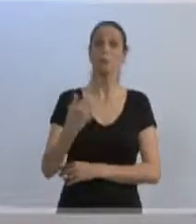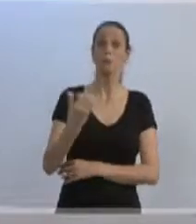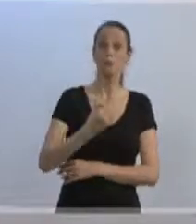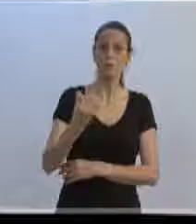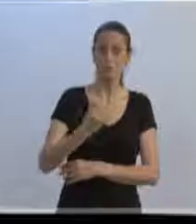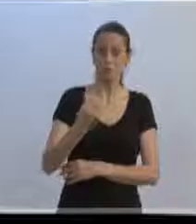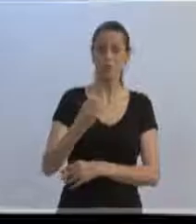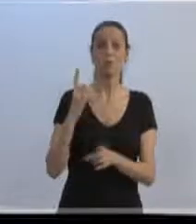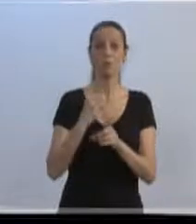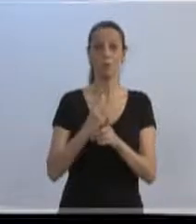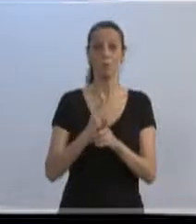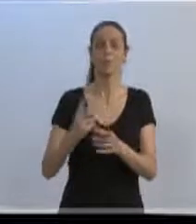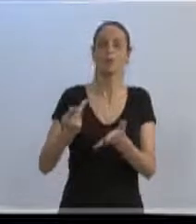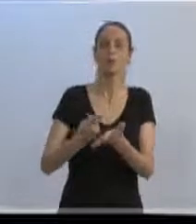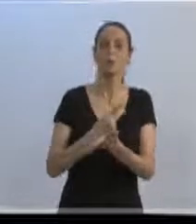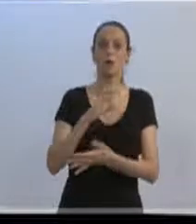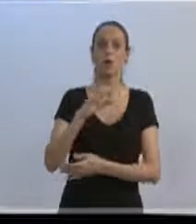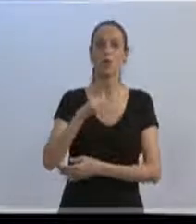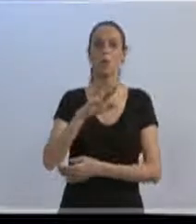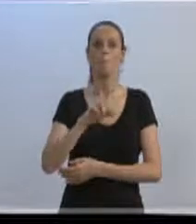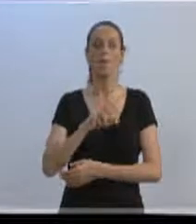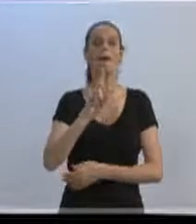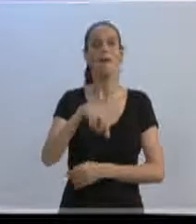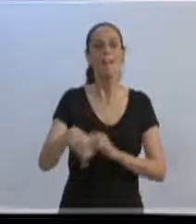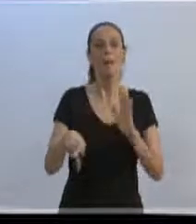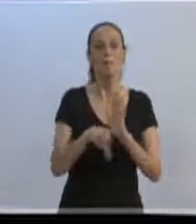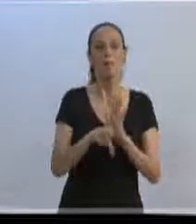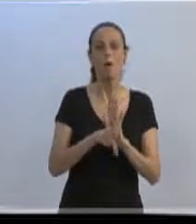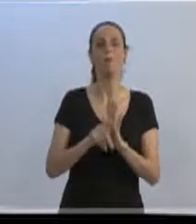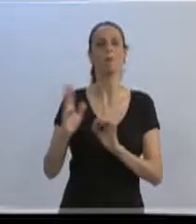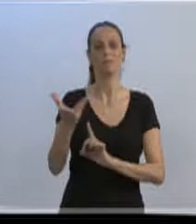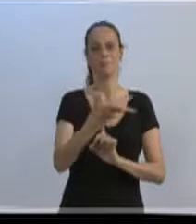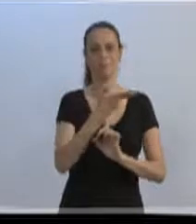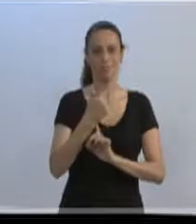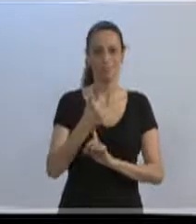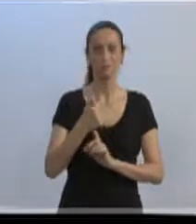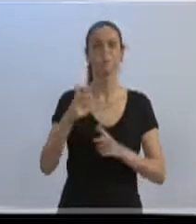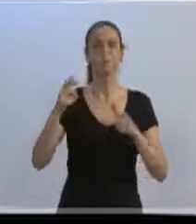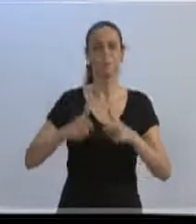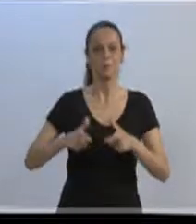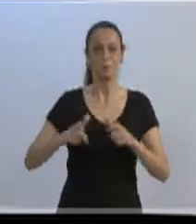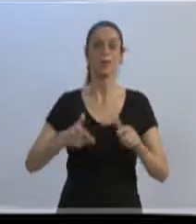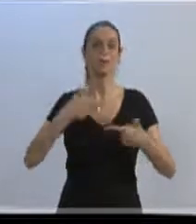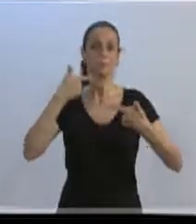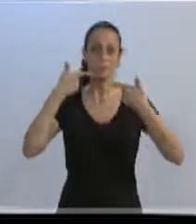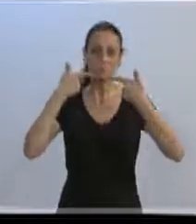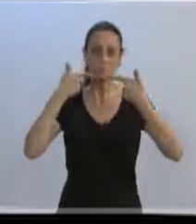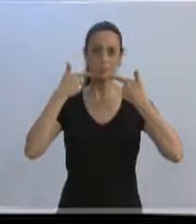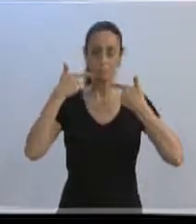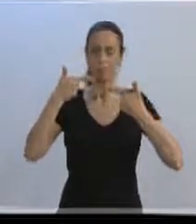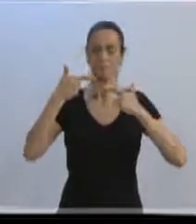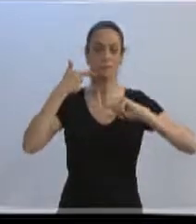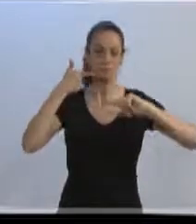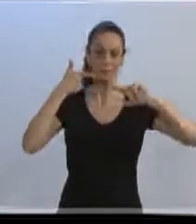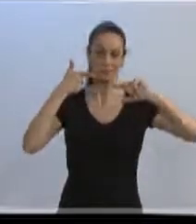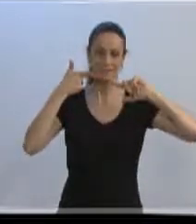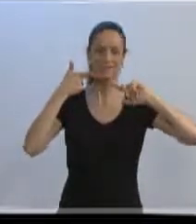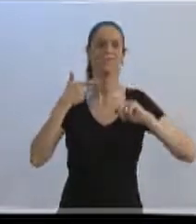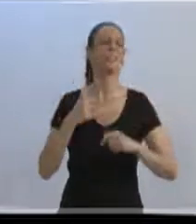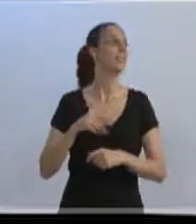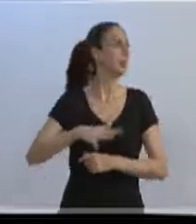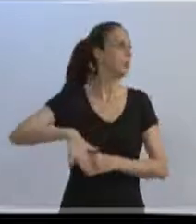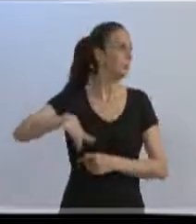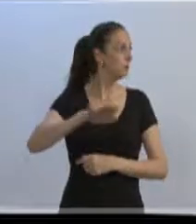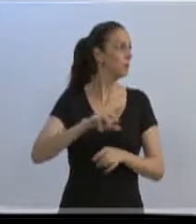colméia o coletivo de artes aqui do nosso município o evento aconteceu no teatro carlos gomes é o seu a rede ao oe ao seu redor